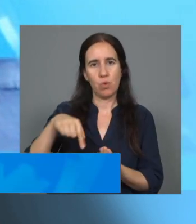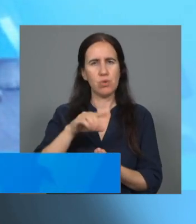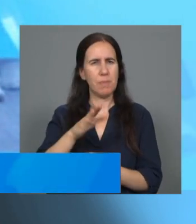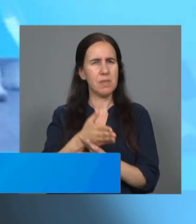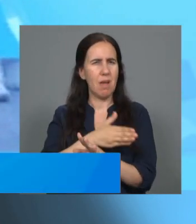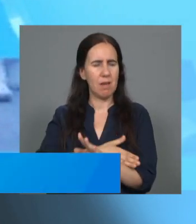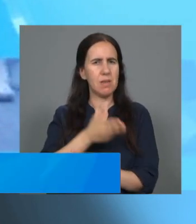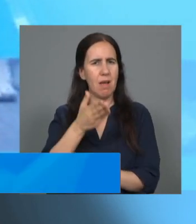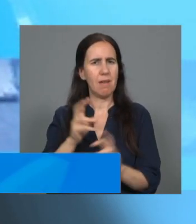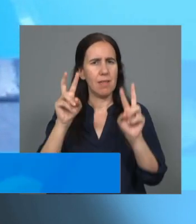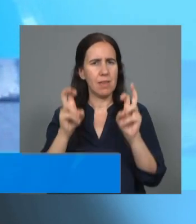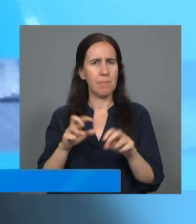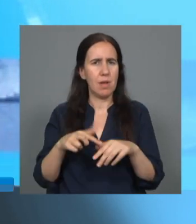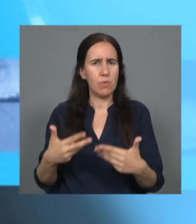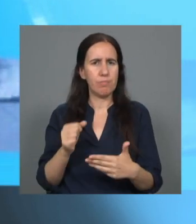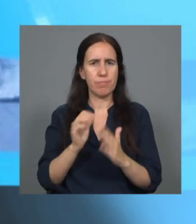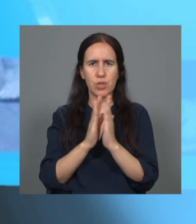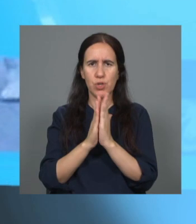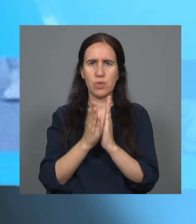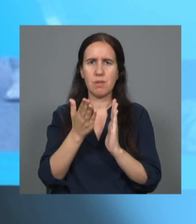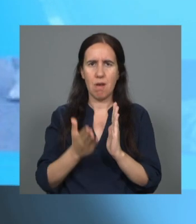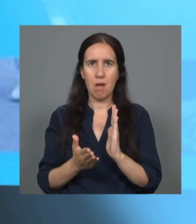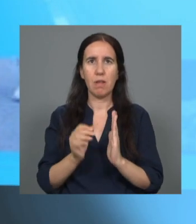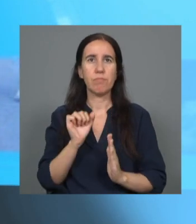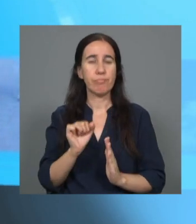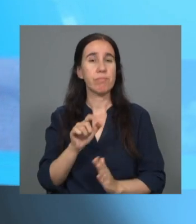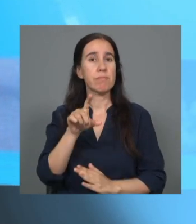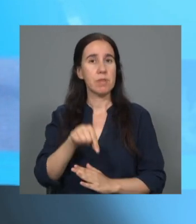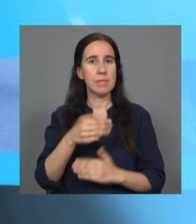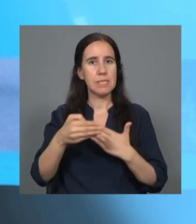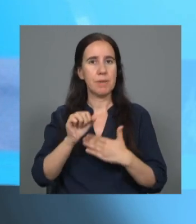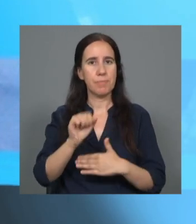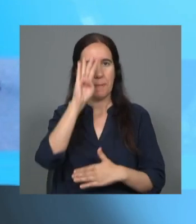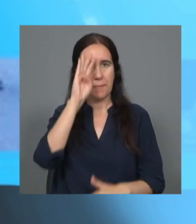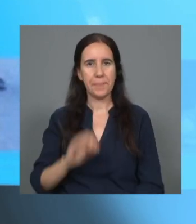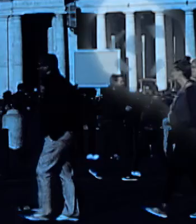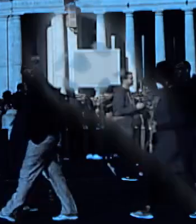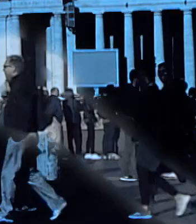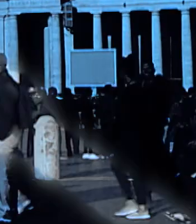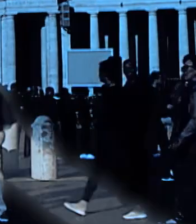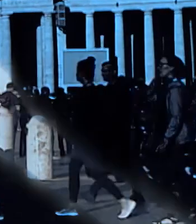ficamos ainda com os temas da atualidade religiosa e com a Semana do Papa.